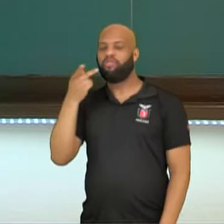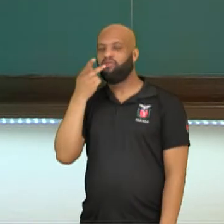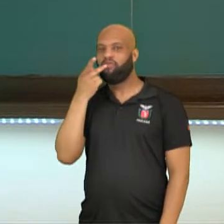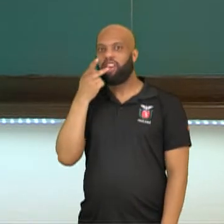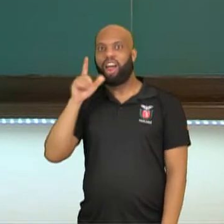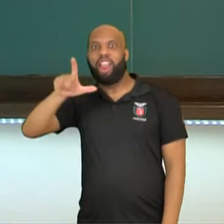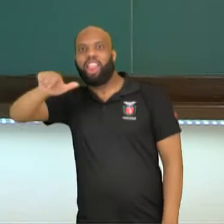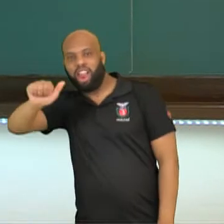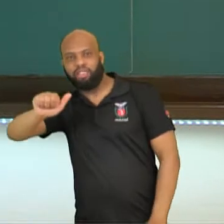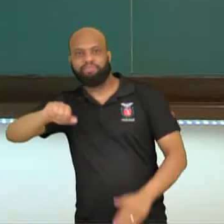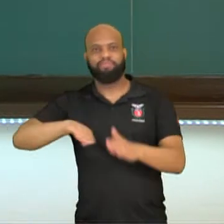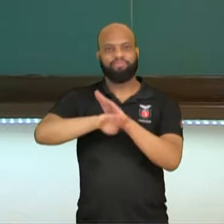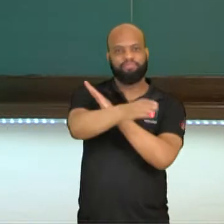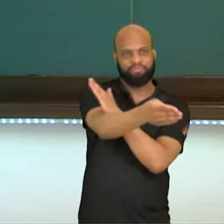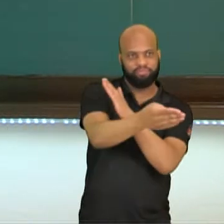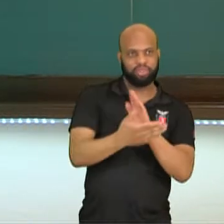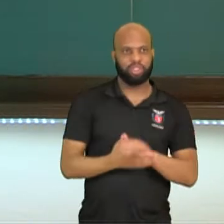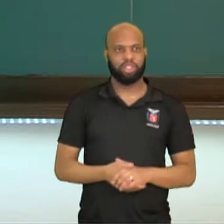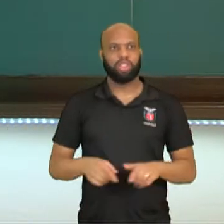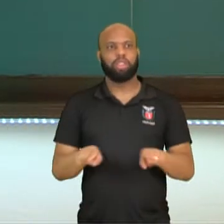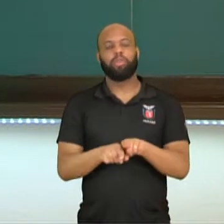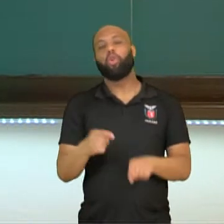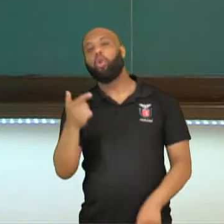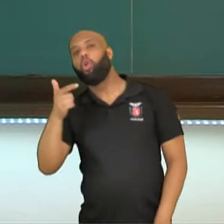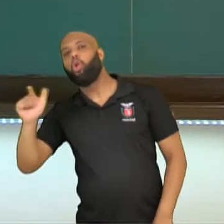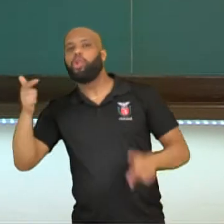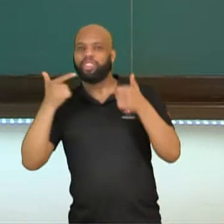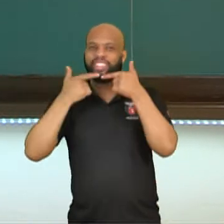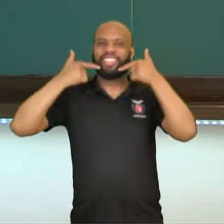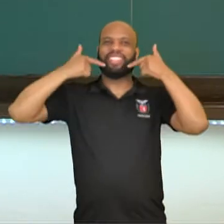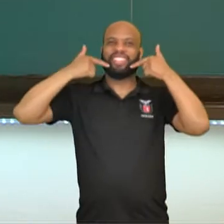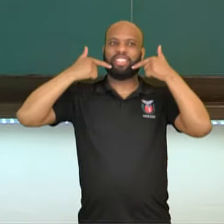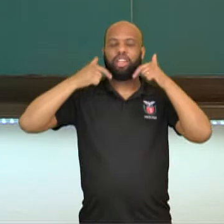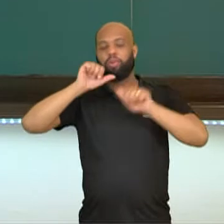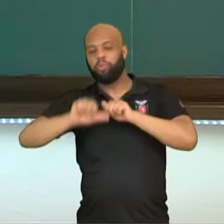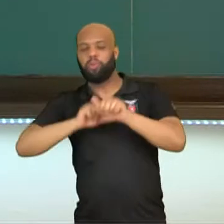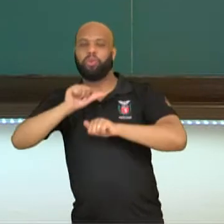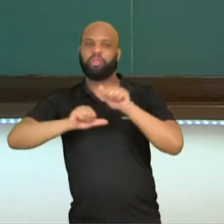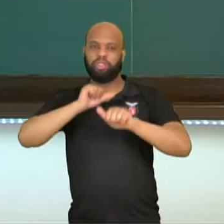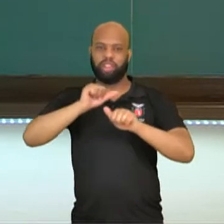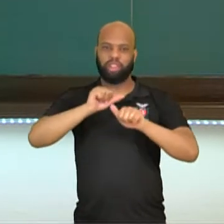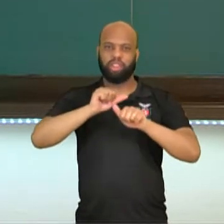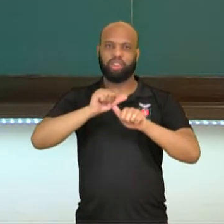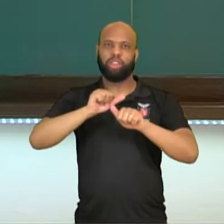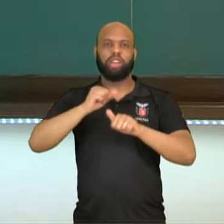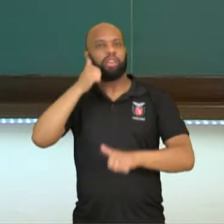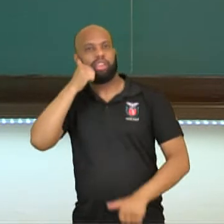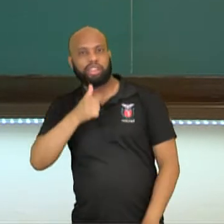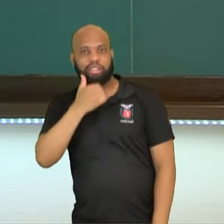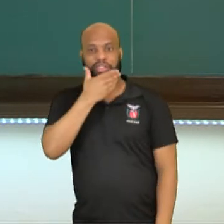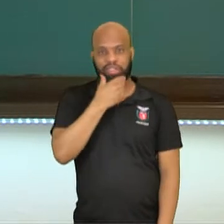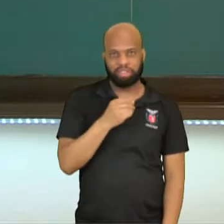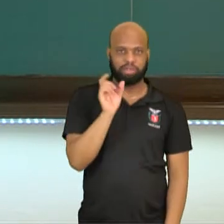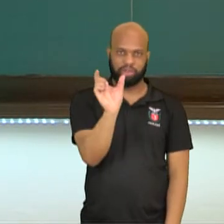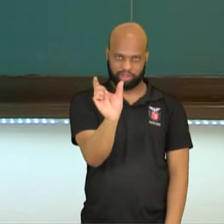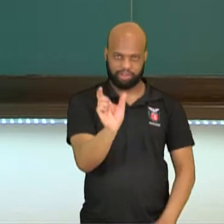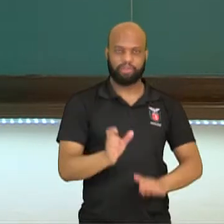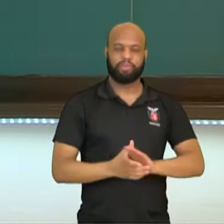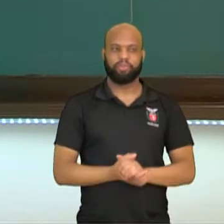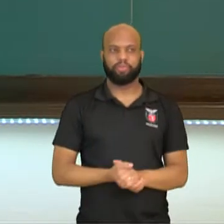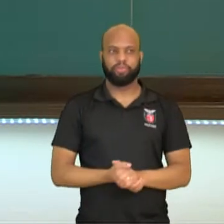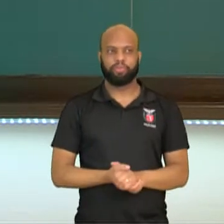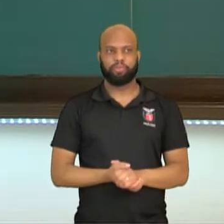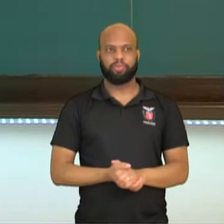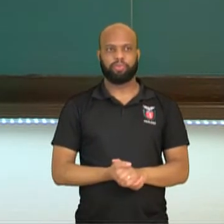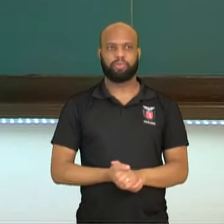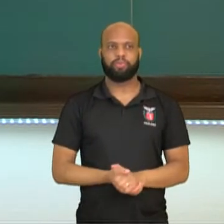outro sorriso, outros sorrisos. Observem que a gente muda o gênero da palavra,